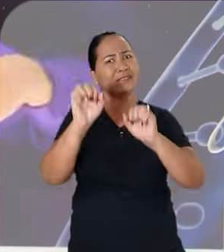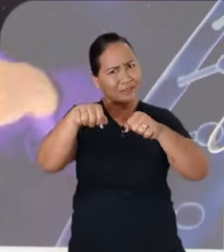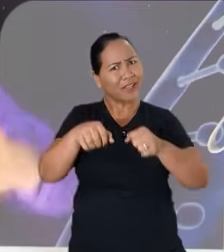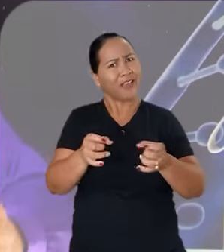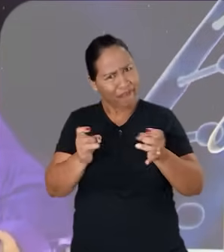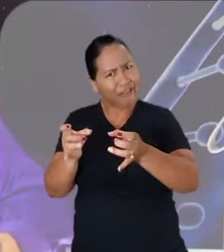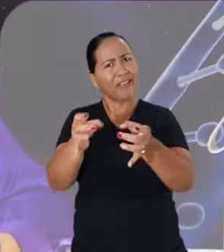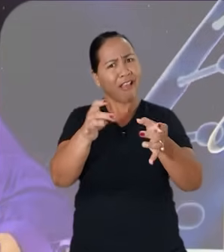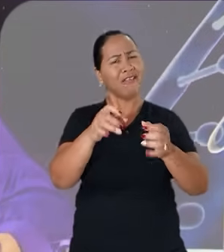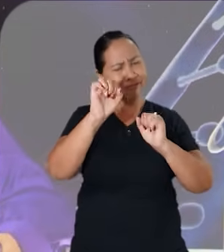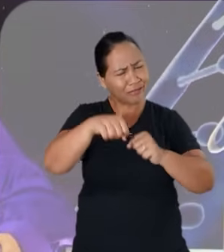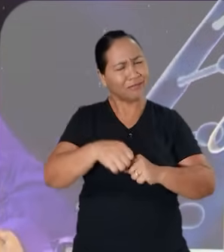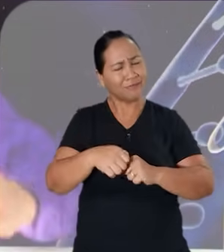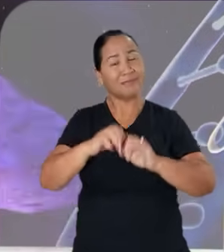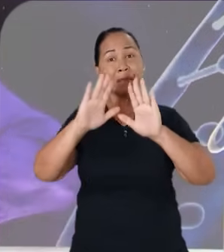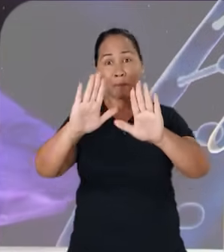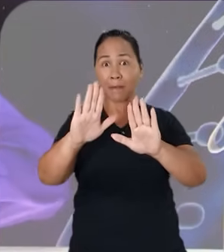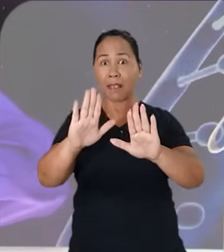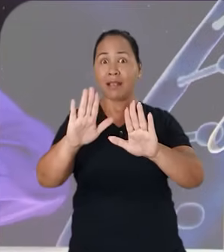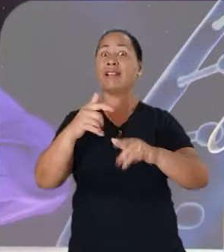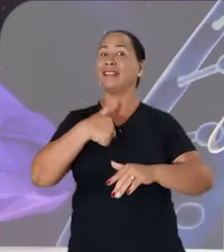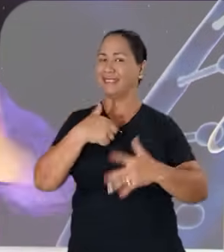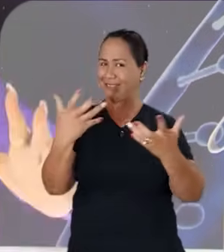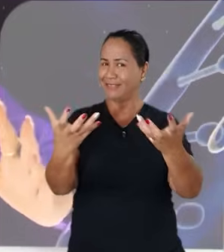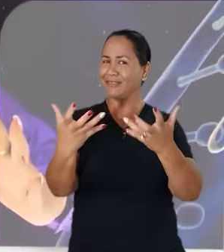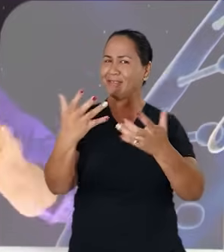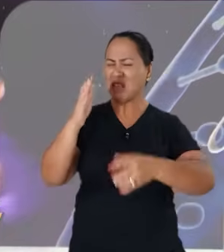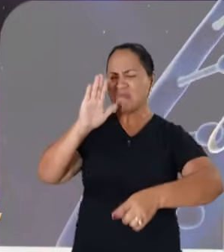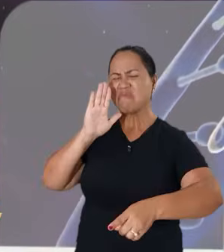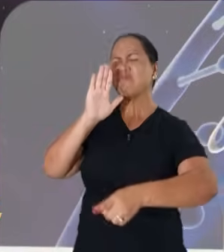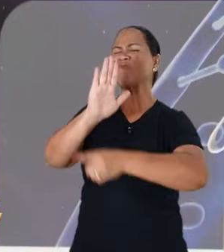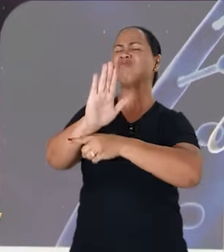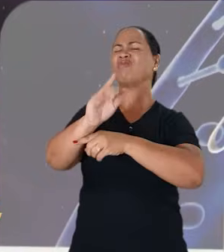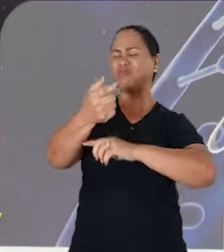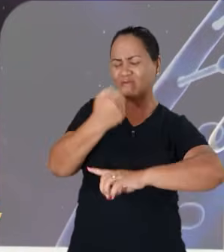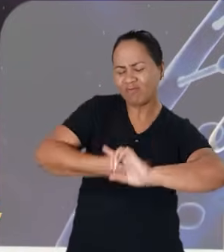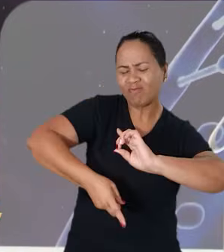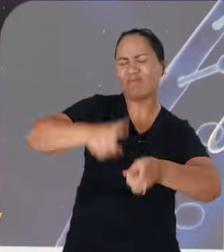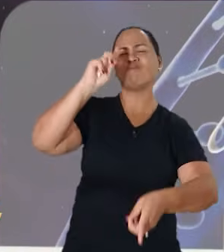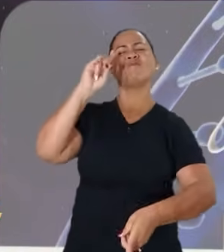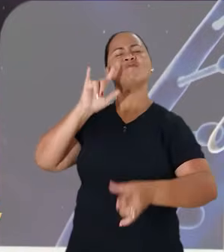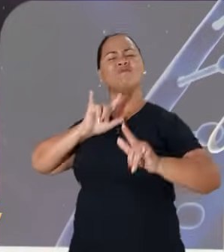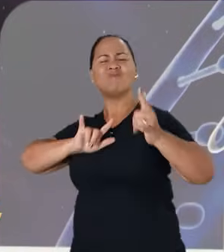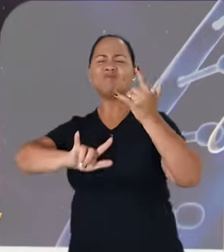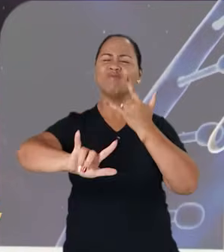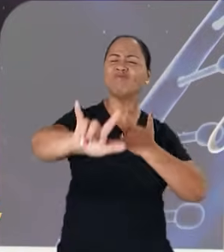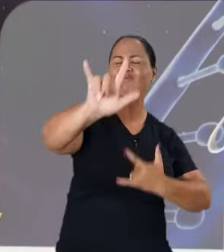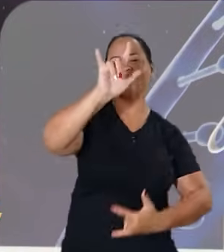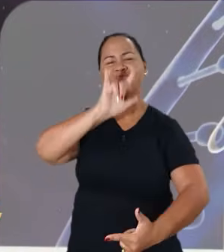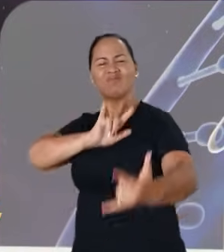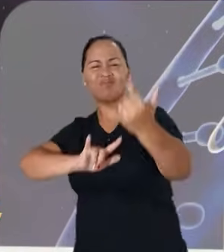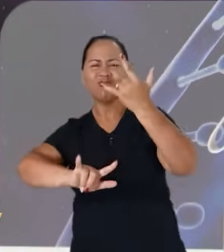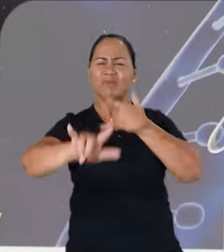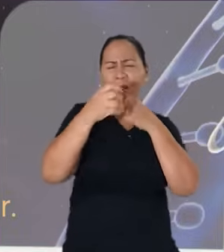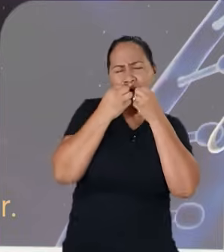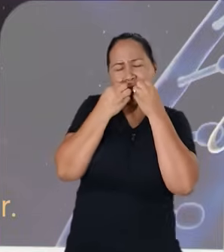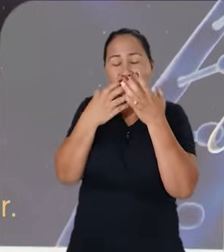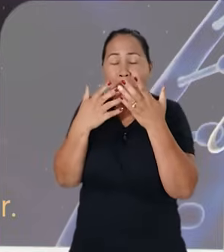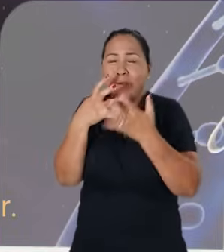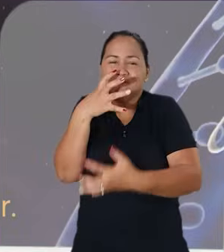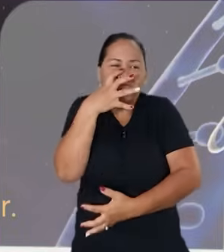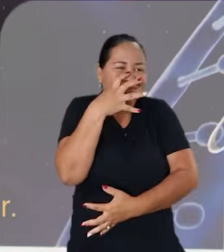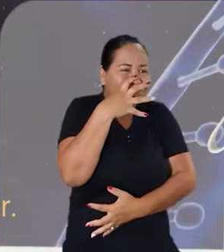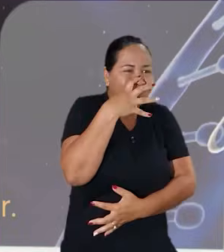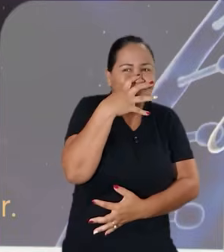esse seja o meu trabalho. Eu apenas quero servir, aumentar a minha frequência, aumentar o meu servir, meu ajudar, o